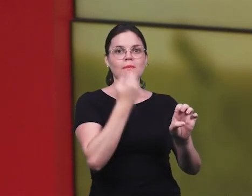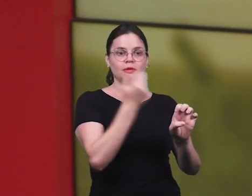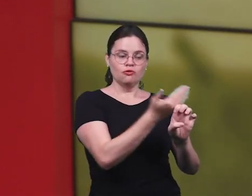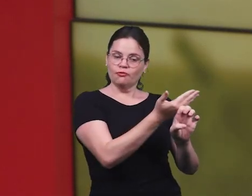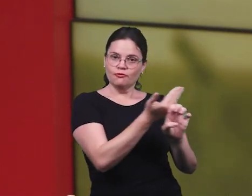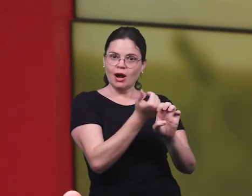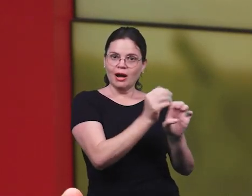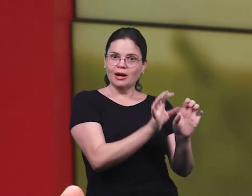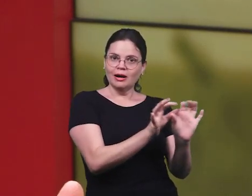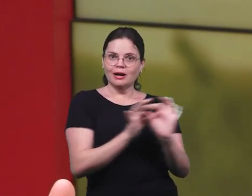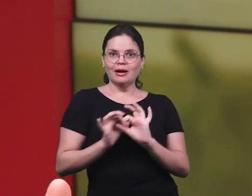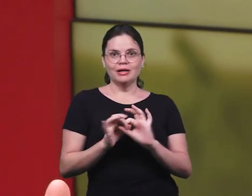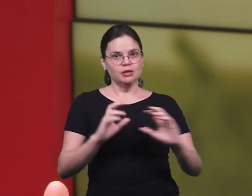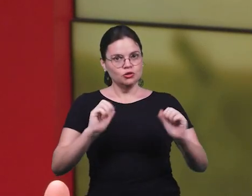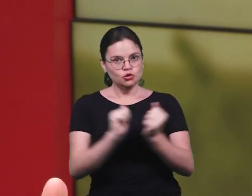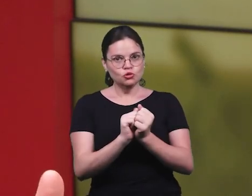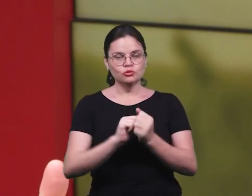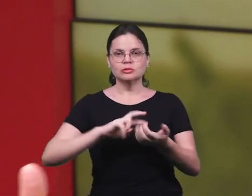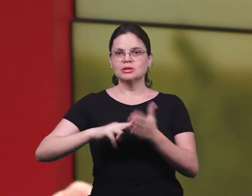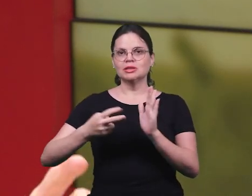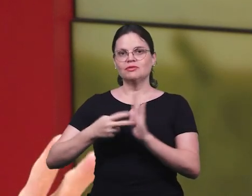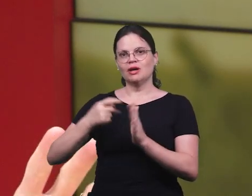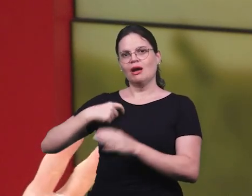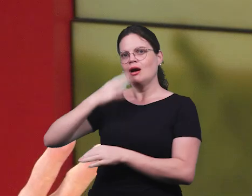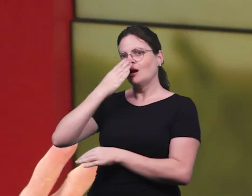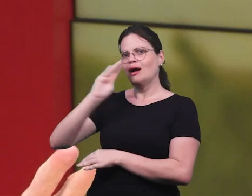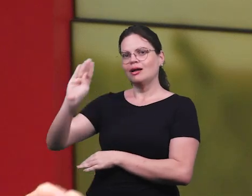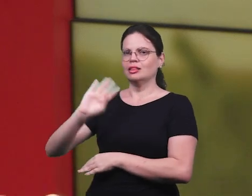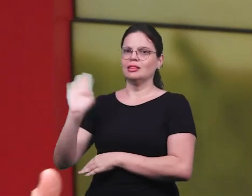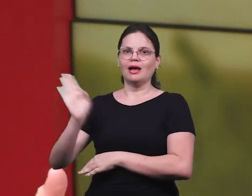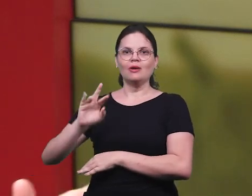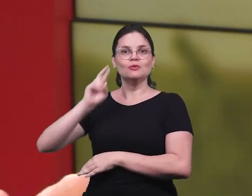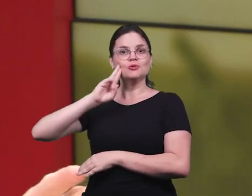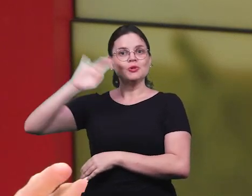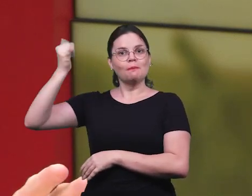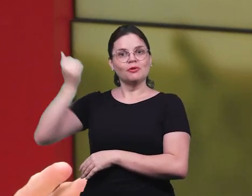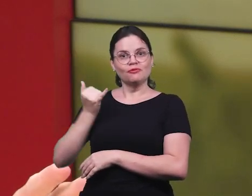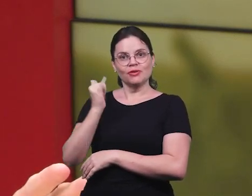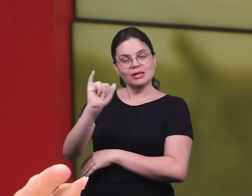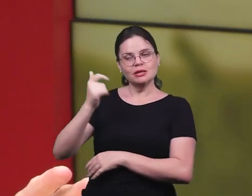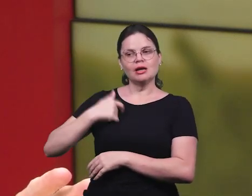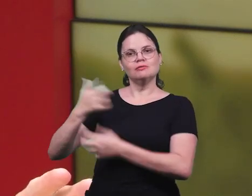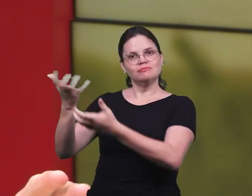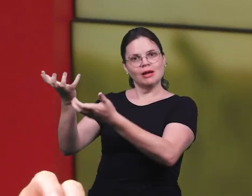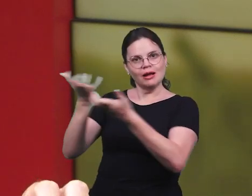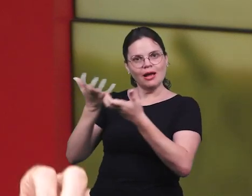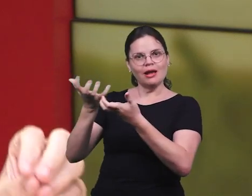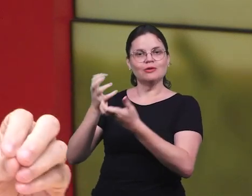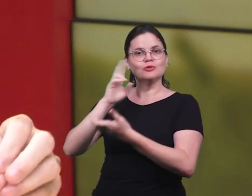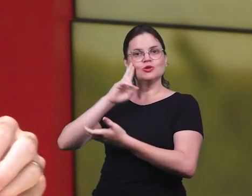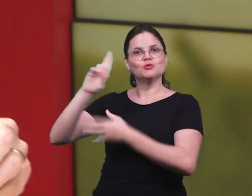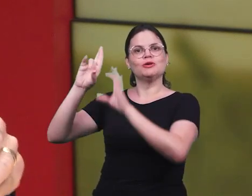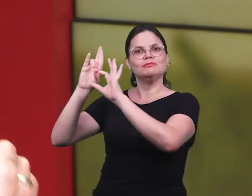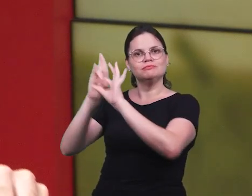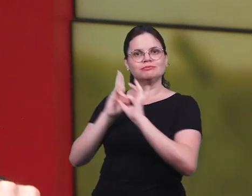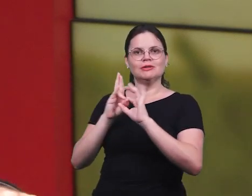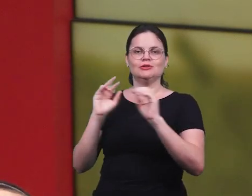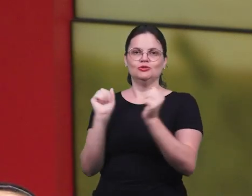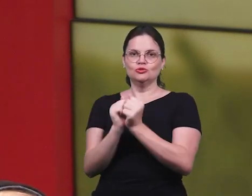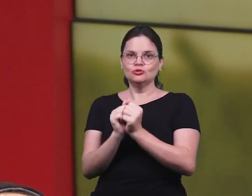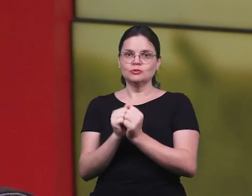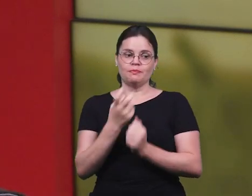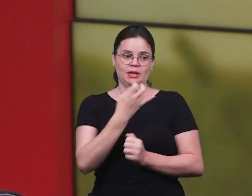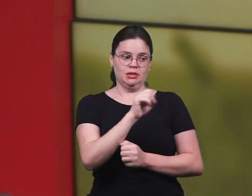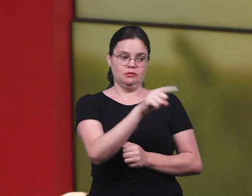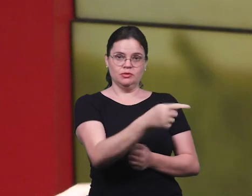pediram para o profeta, ó, o senhor vai com a gente? Se o senhor não for, né, com certeza eles não iriam. Então,